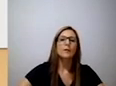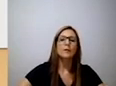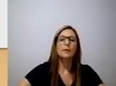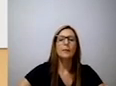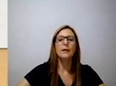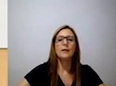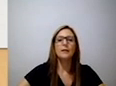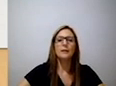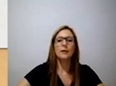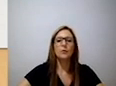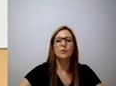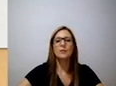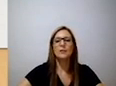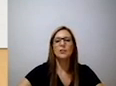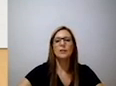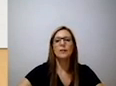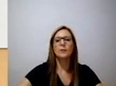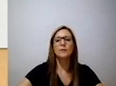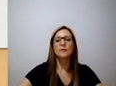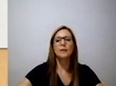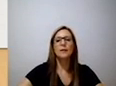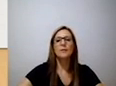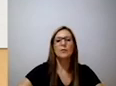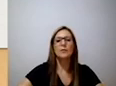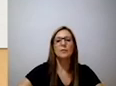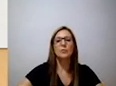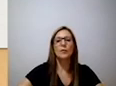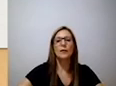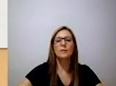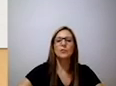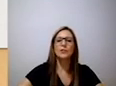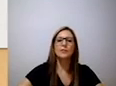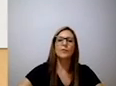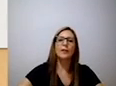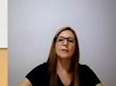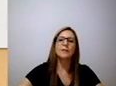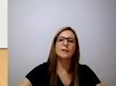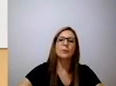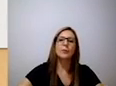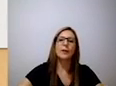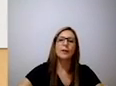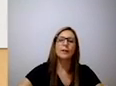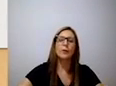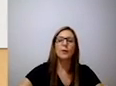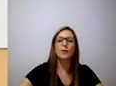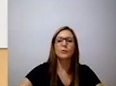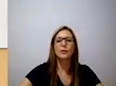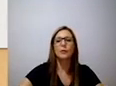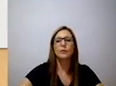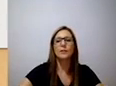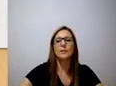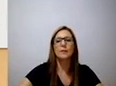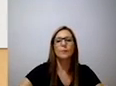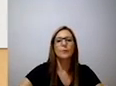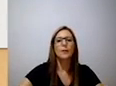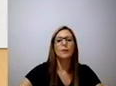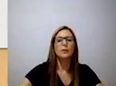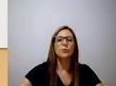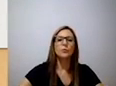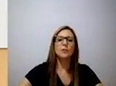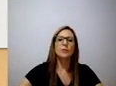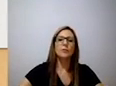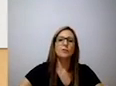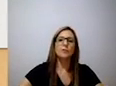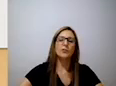Então, a tabelinha ela consiste em não manter relações sexuais nos dias férteis da mulher, que é o período da ovulação.